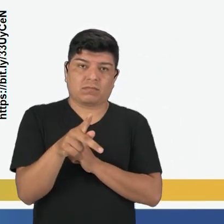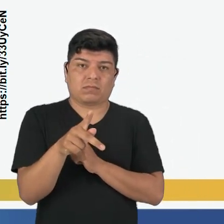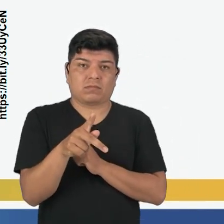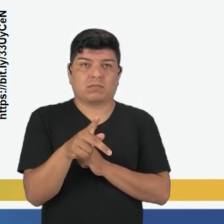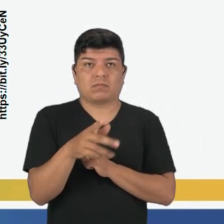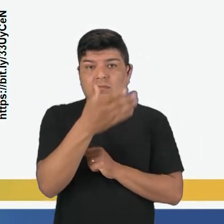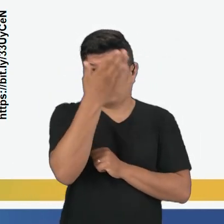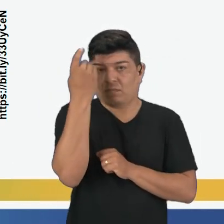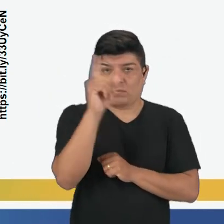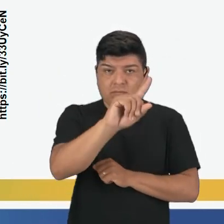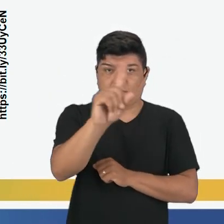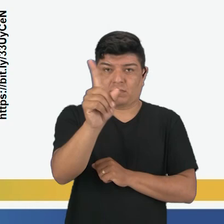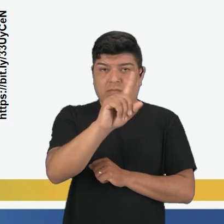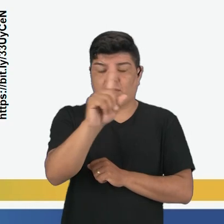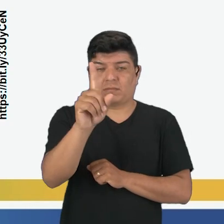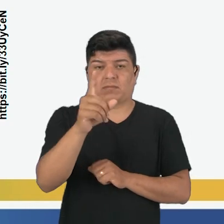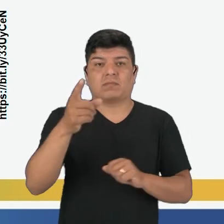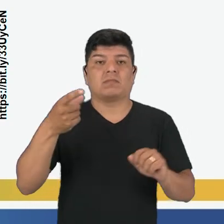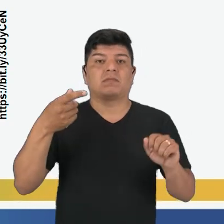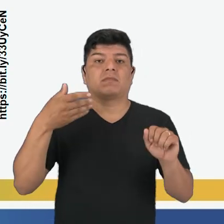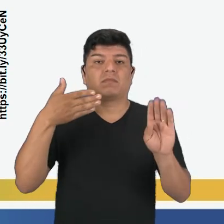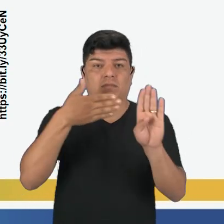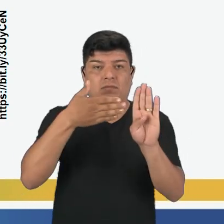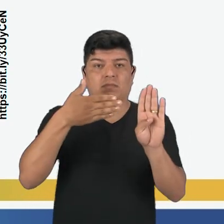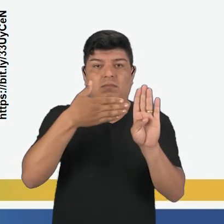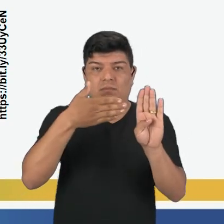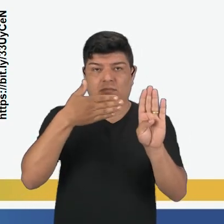Não esqueça de